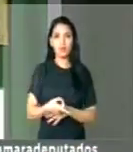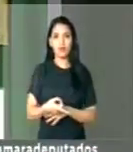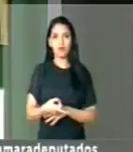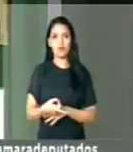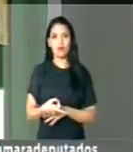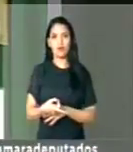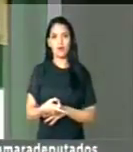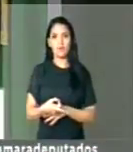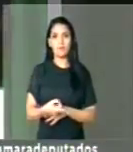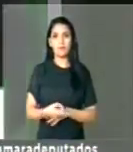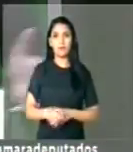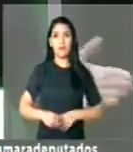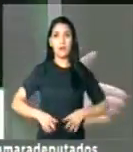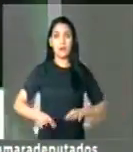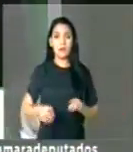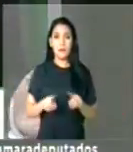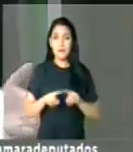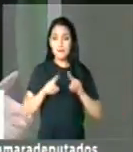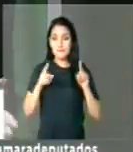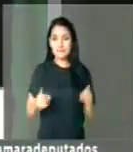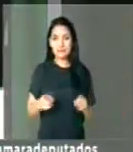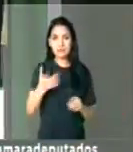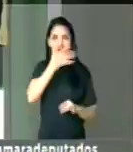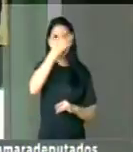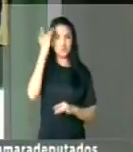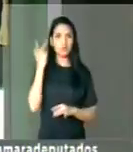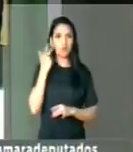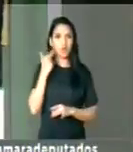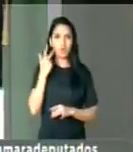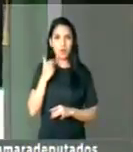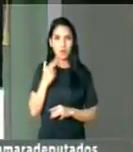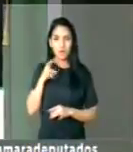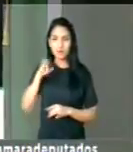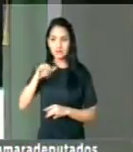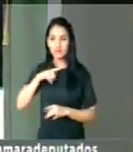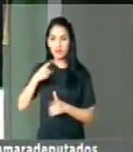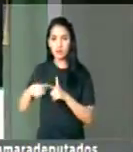inclusive em parceria com o Souza Aguiar, encaminhando seus pacientes para lá.